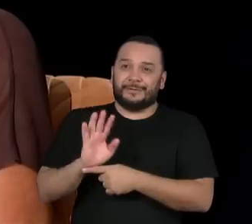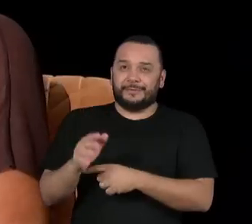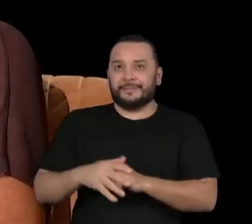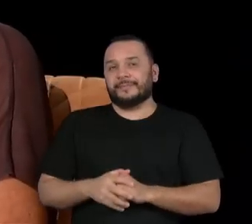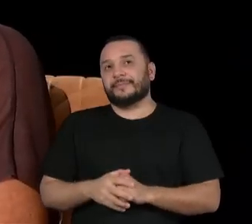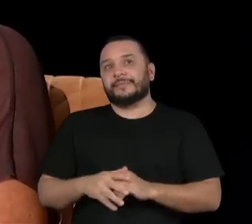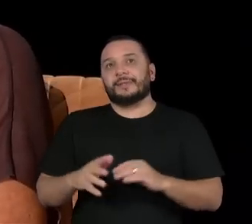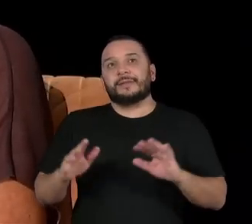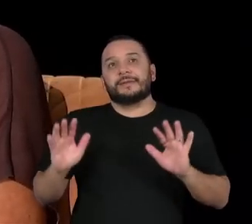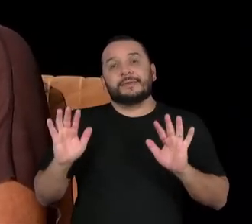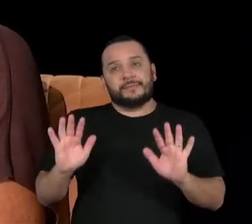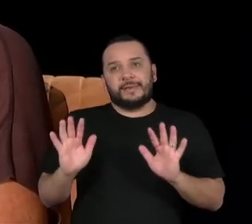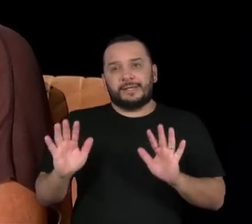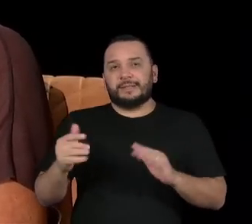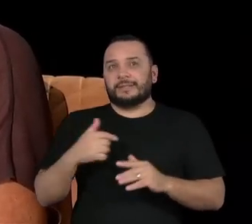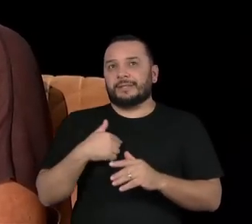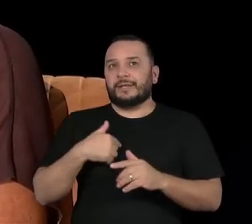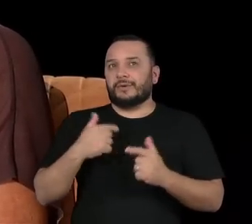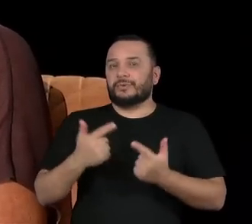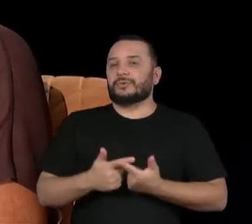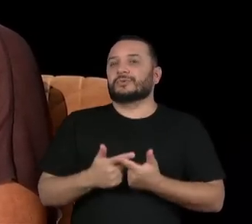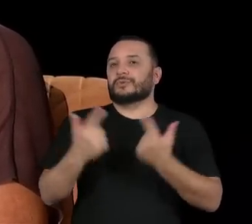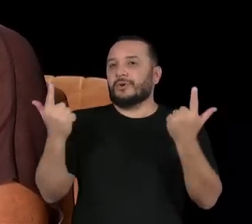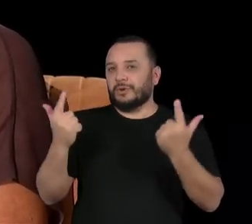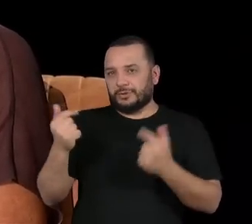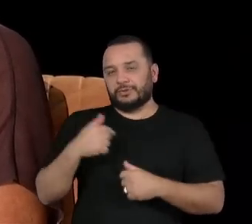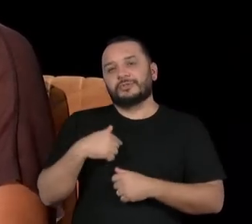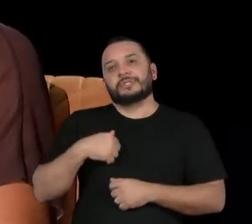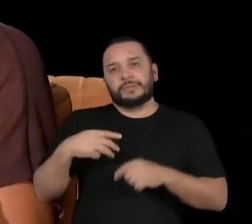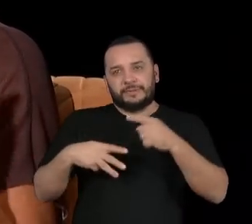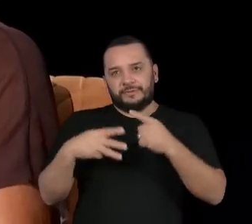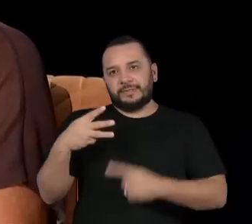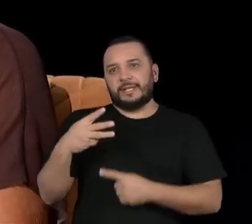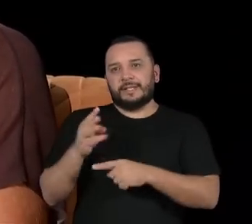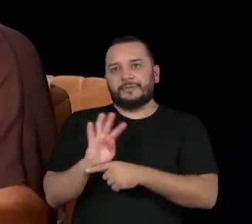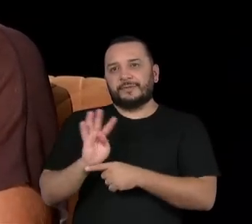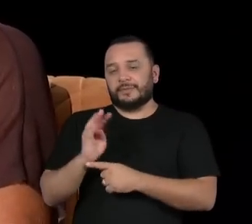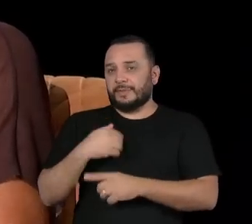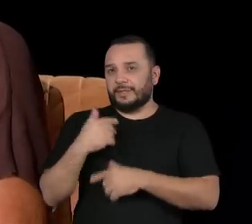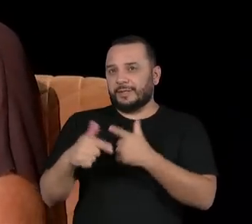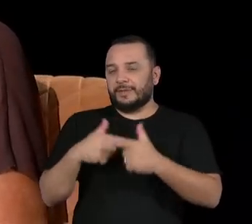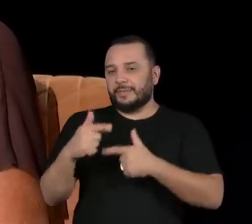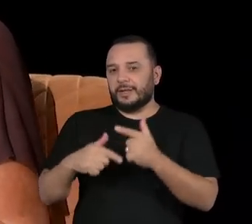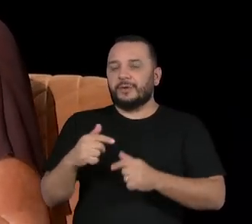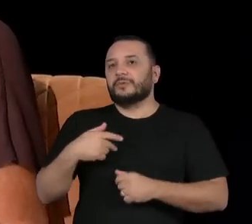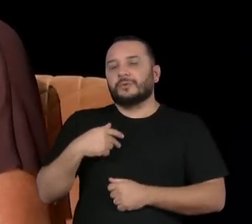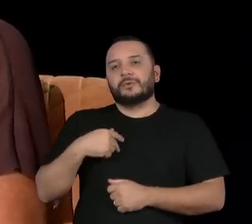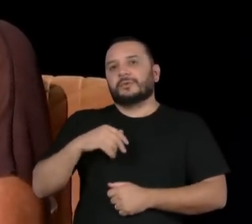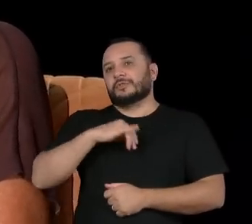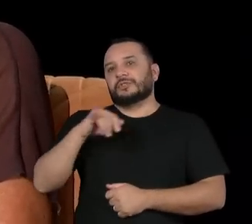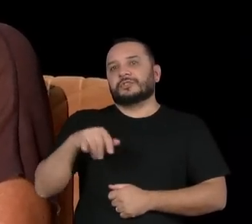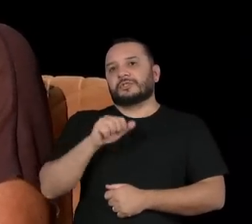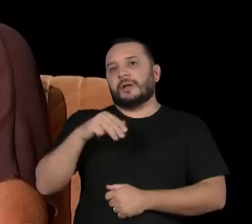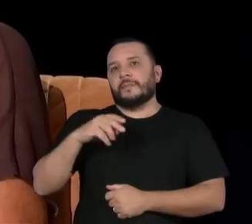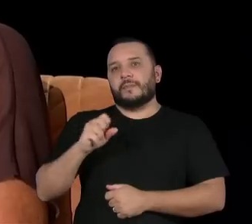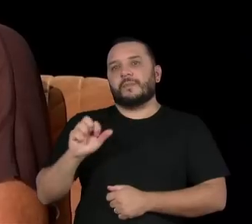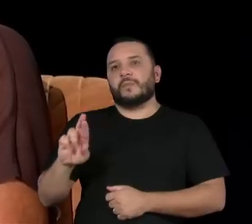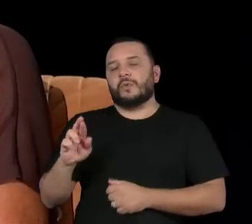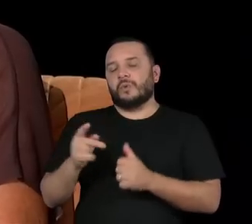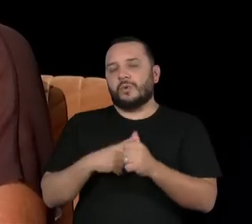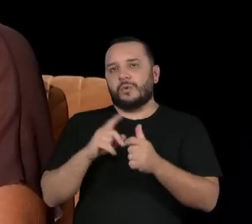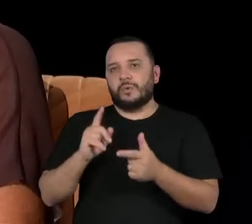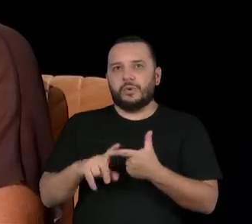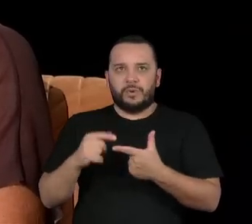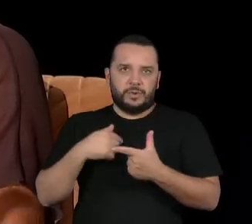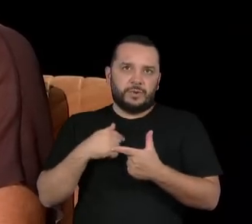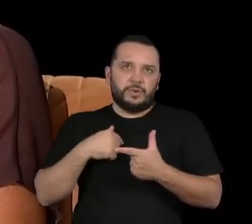Mas eu tive a sorte de poder estar nesses 3. Trabalhar com o Jabor, trabalhar com o Rui Guerra